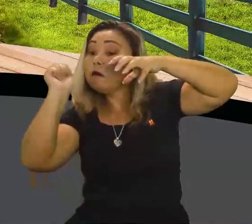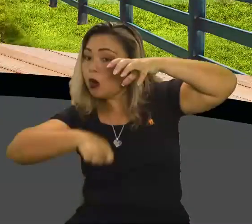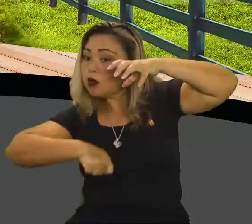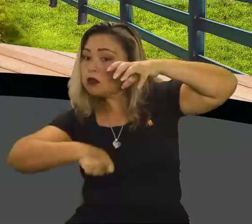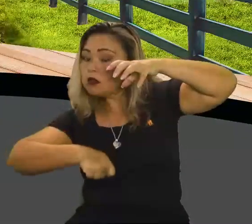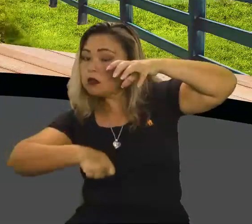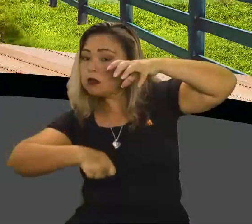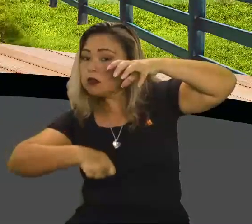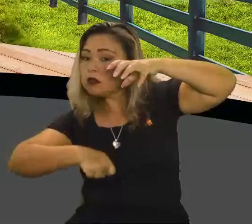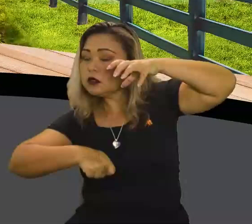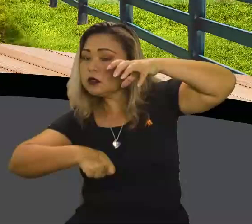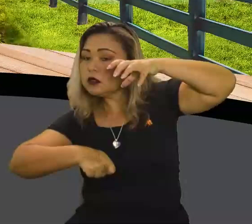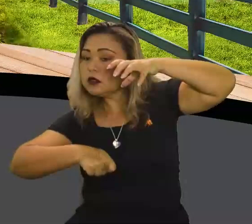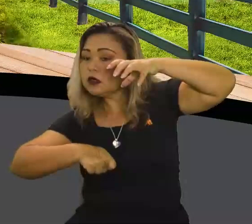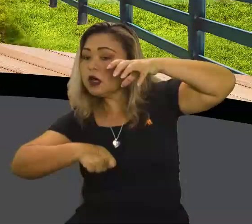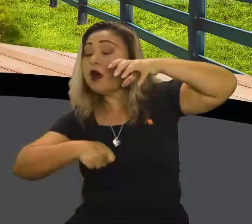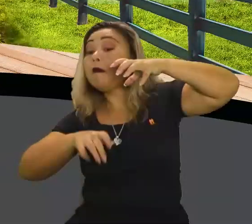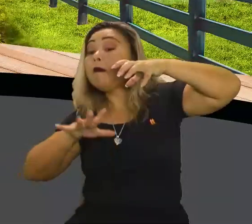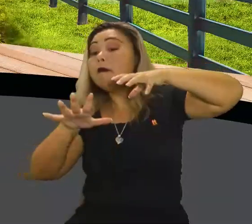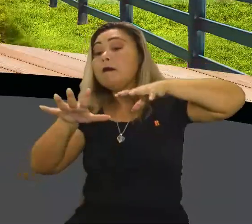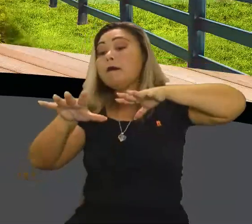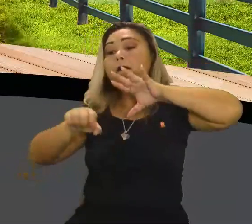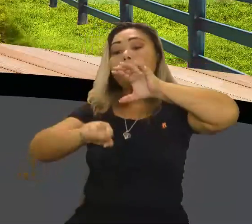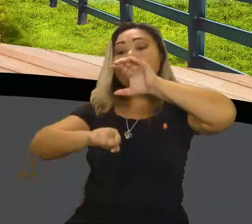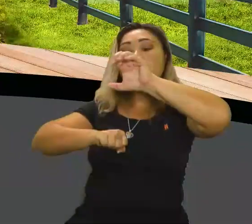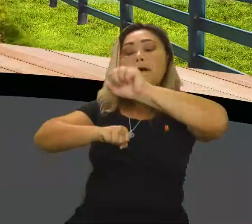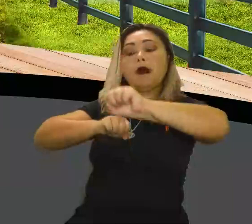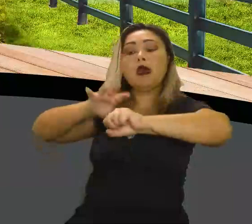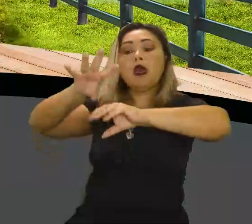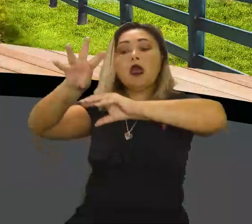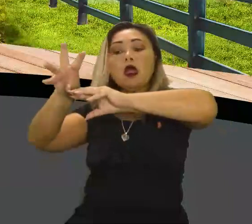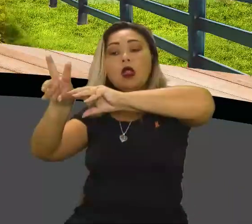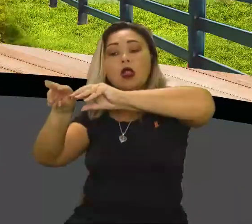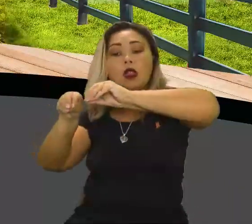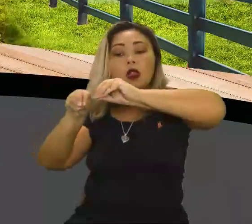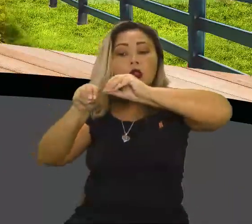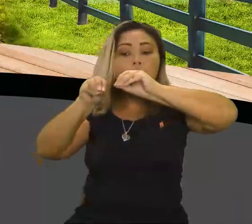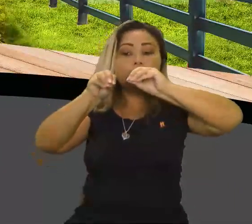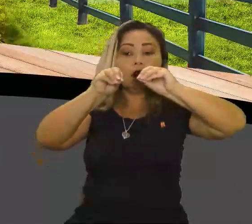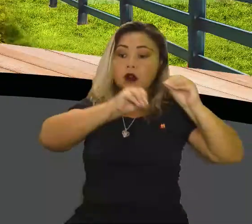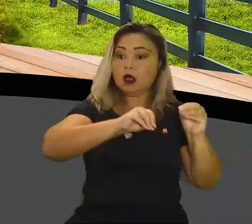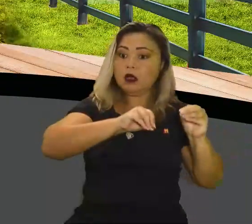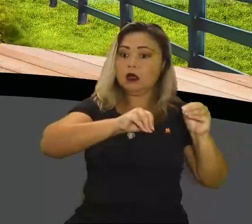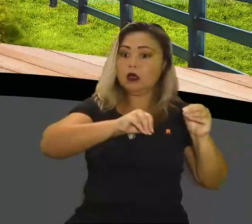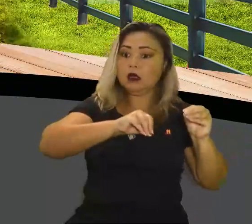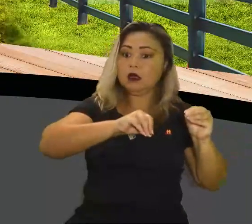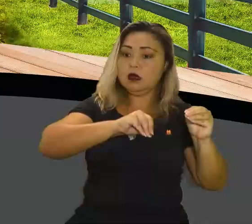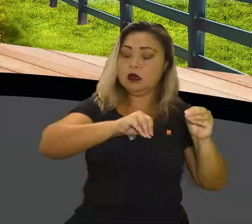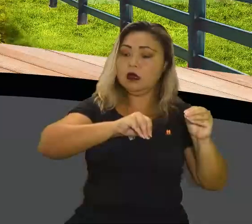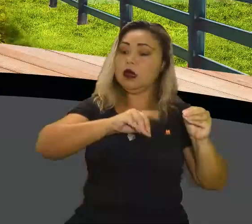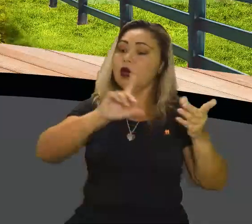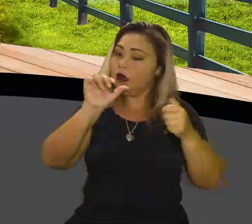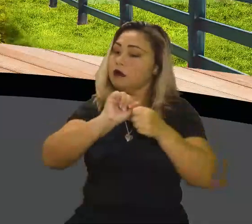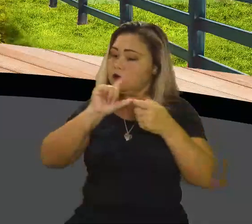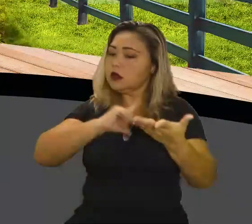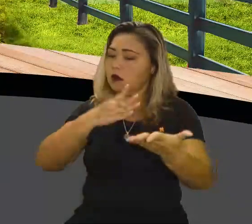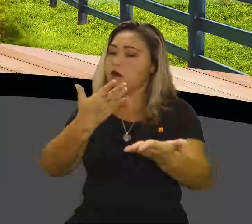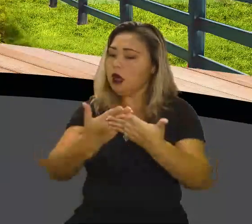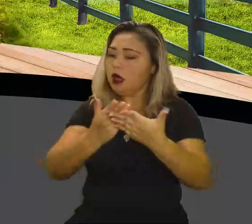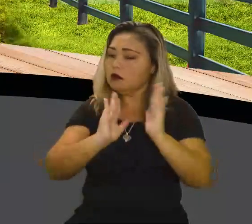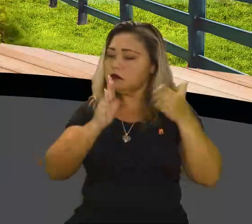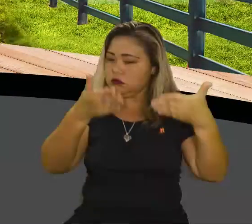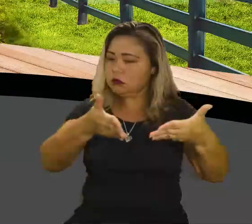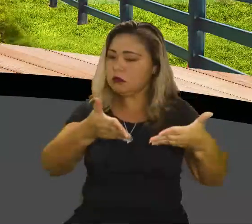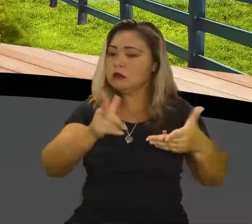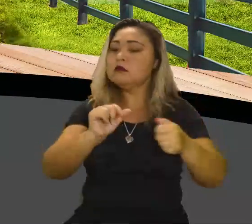sim coletar e transferi-las. Nós também vamos ter uma aula, isso aqui é uma aula introdutória, nós vamos ter